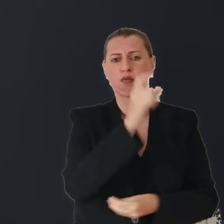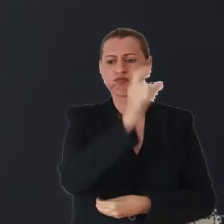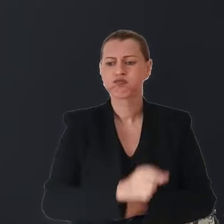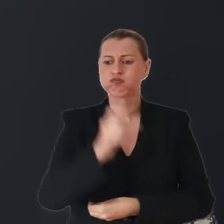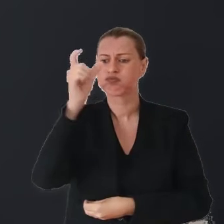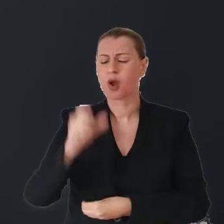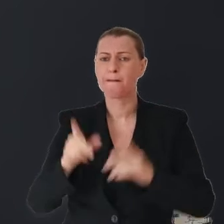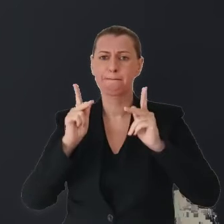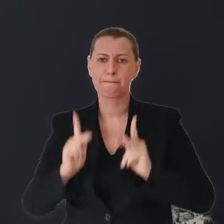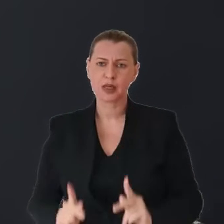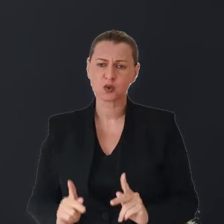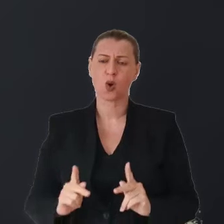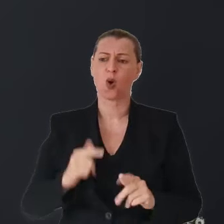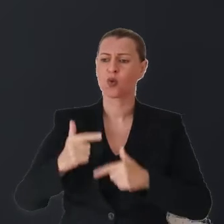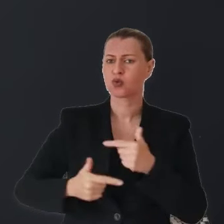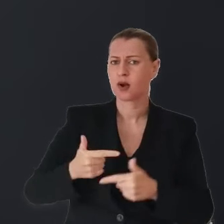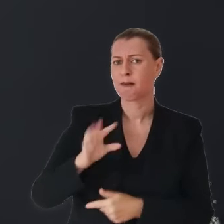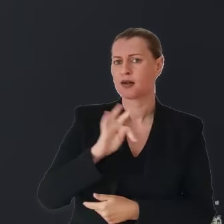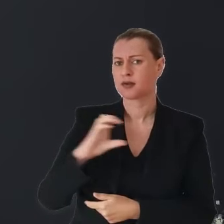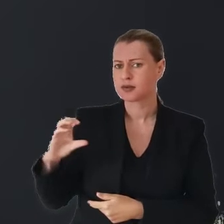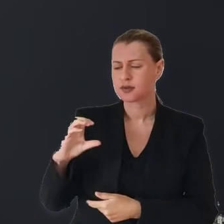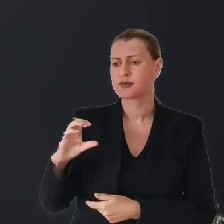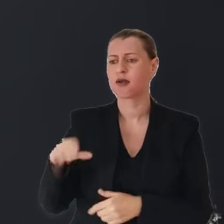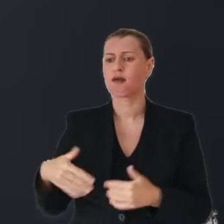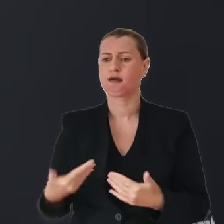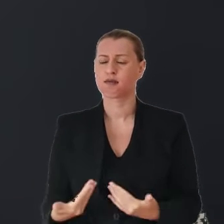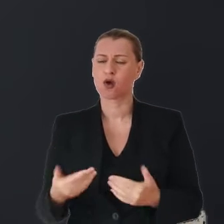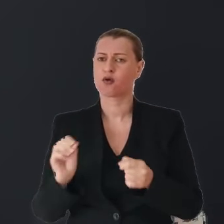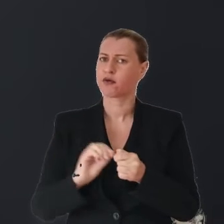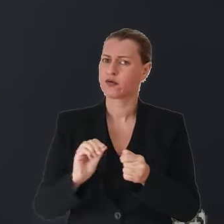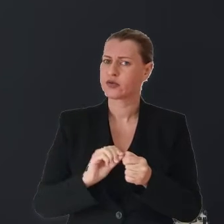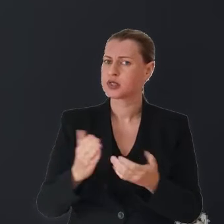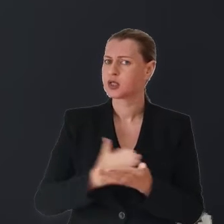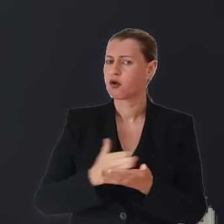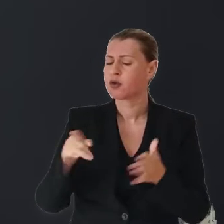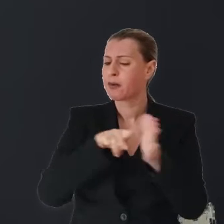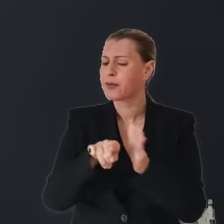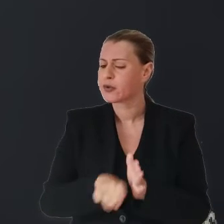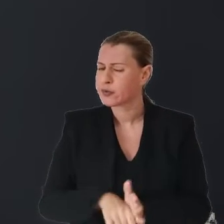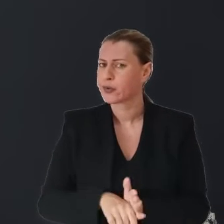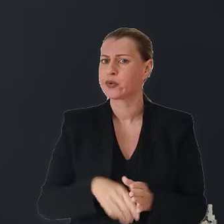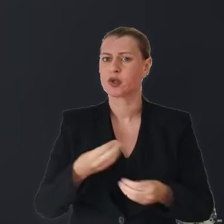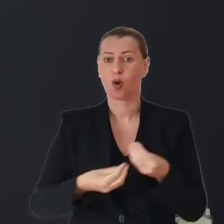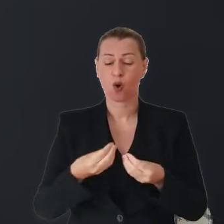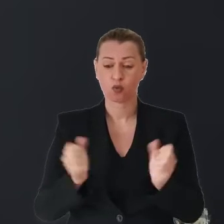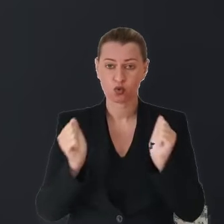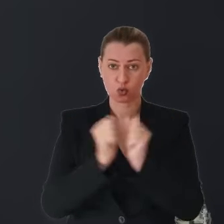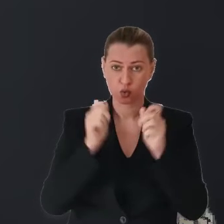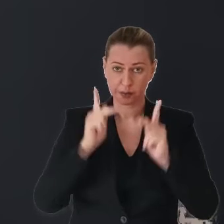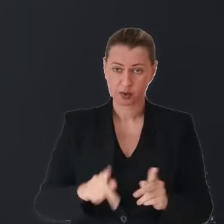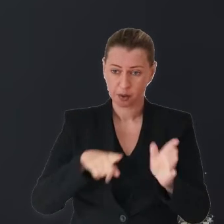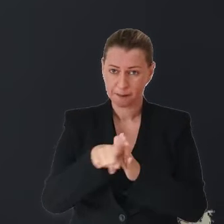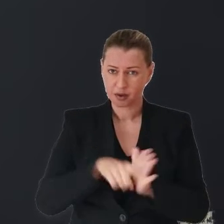indivíduos, com pessoas, daqui a pouco um trabalho de conclusão de curso, mas que tu vai fazer talvez um questionário, uma intervenção com pessoas, então